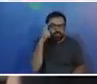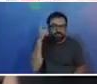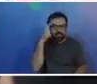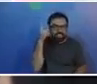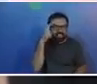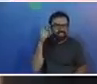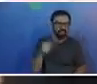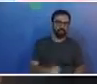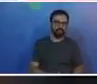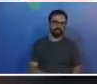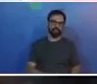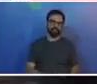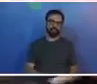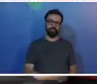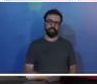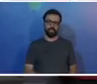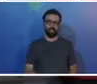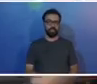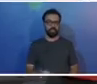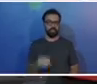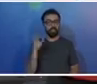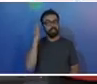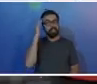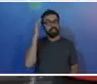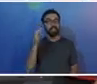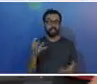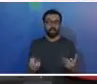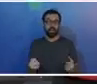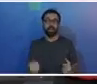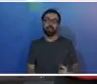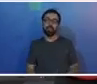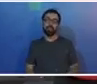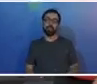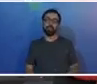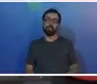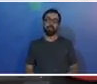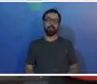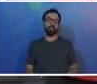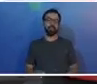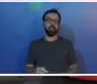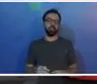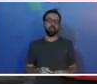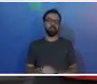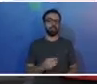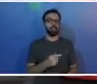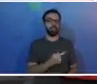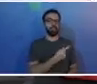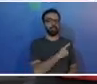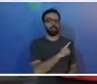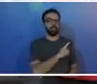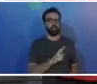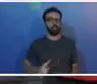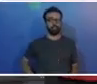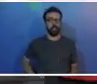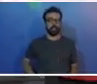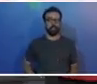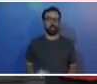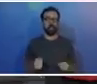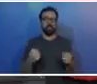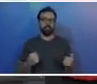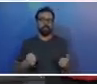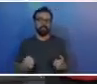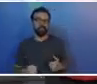pensa, tá? E ele quer saber das coisas. Professora Adriana, o governador precisa fazer melhorias para o